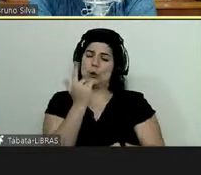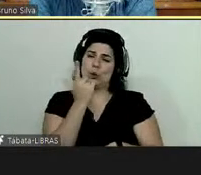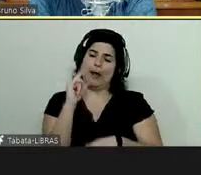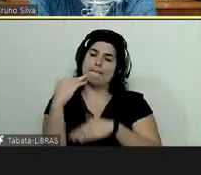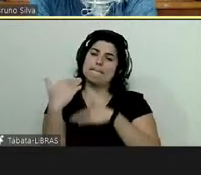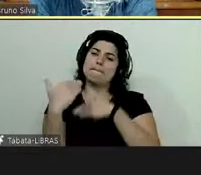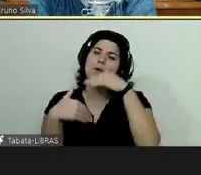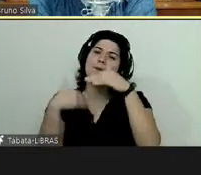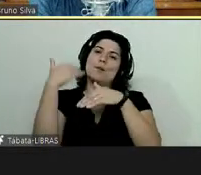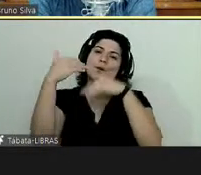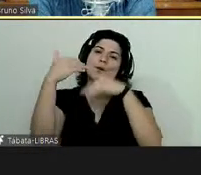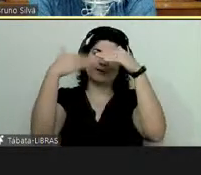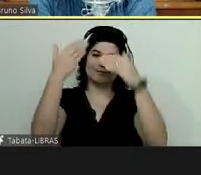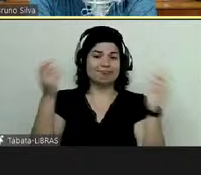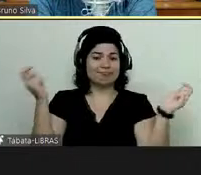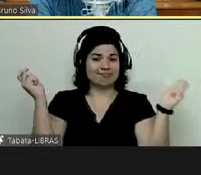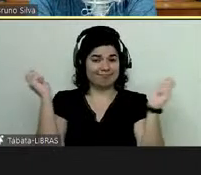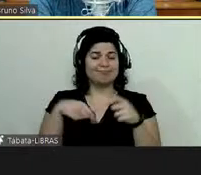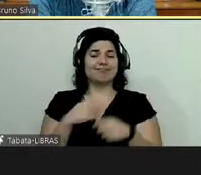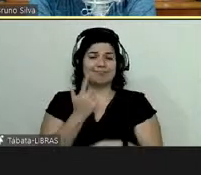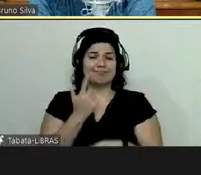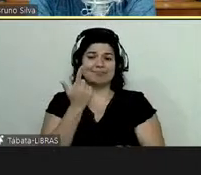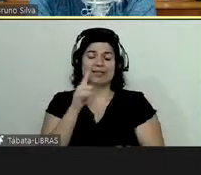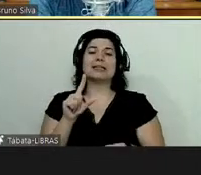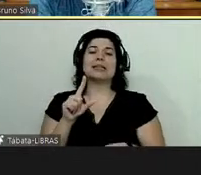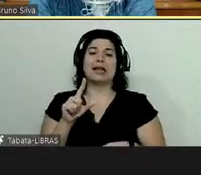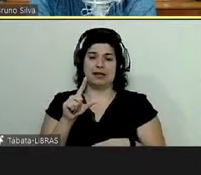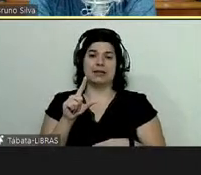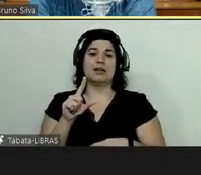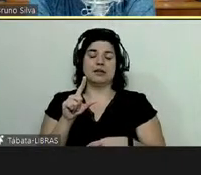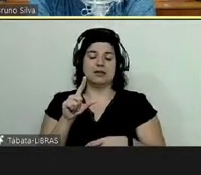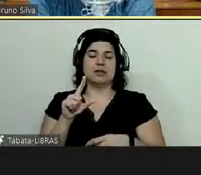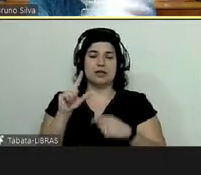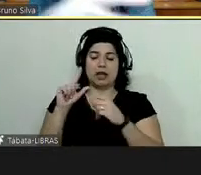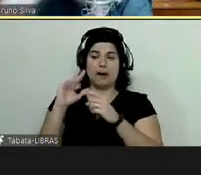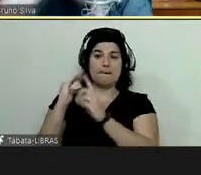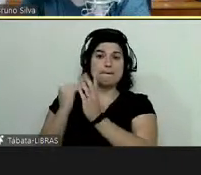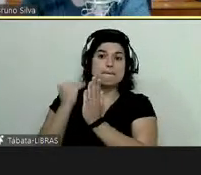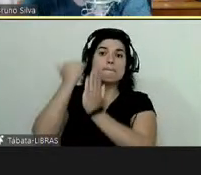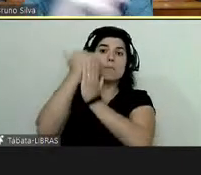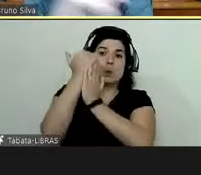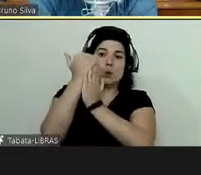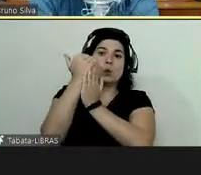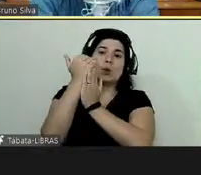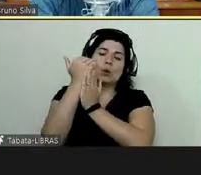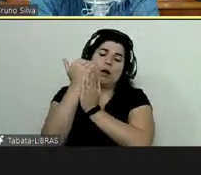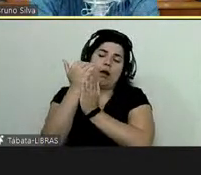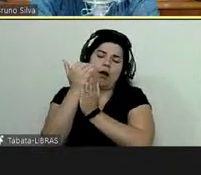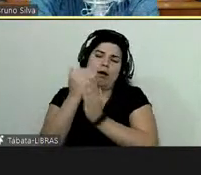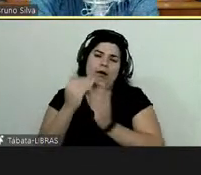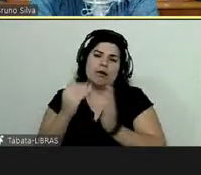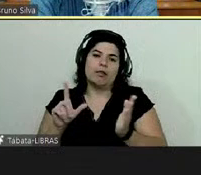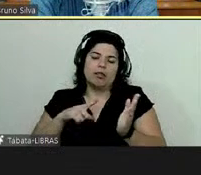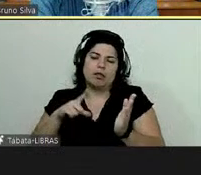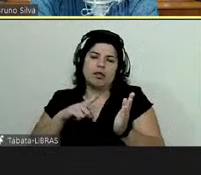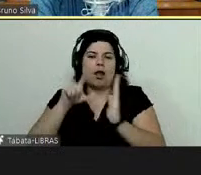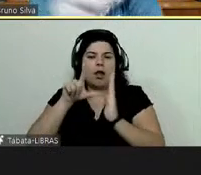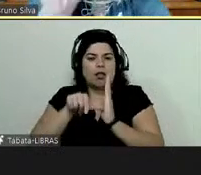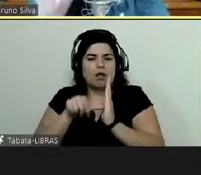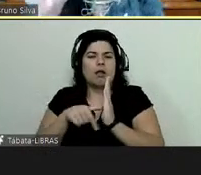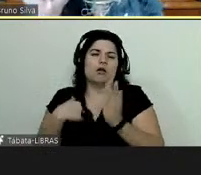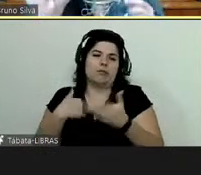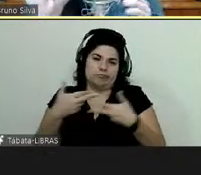desenvolvimento tô tentando superar esses interesses agrários mais antigos mais atrasados um diz assim dessas oligarquias